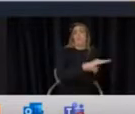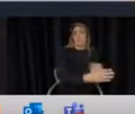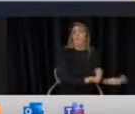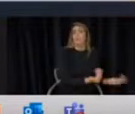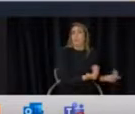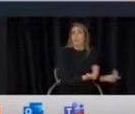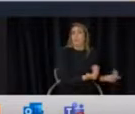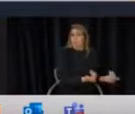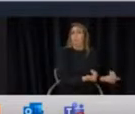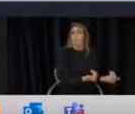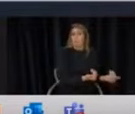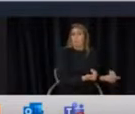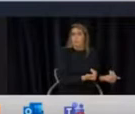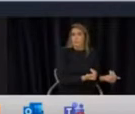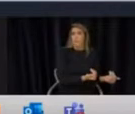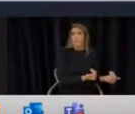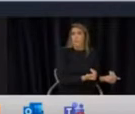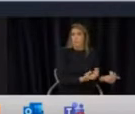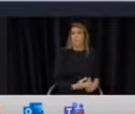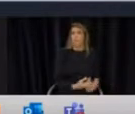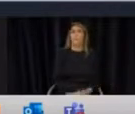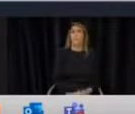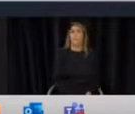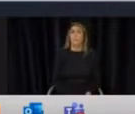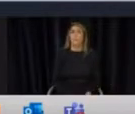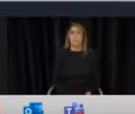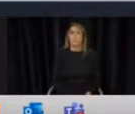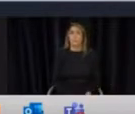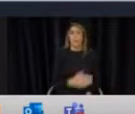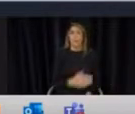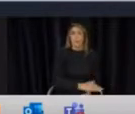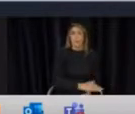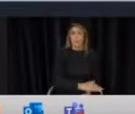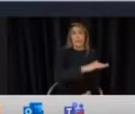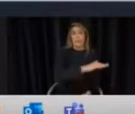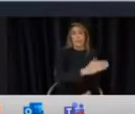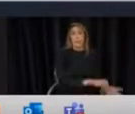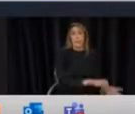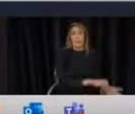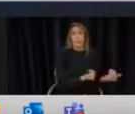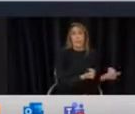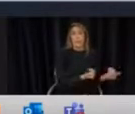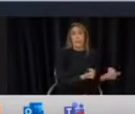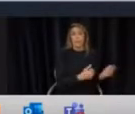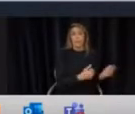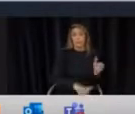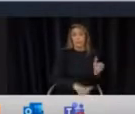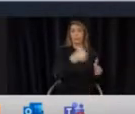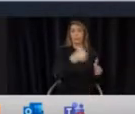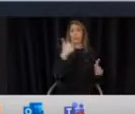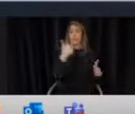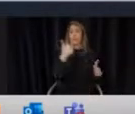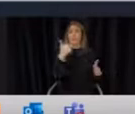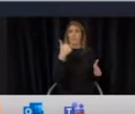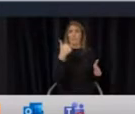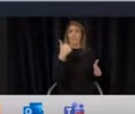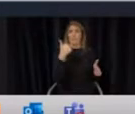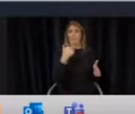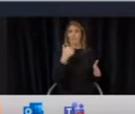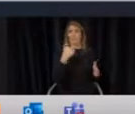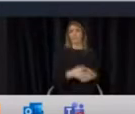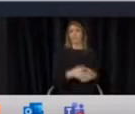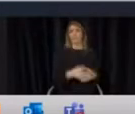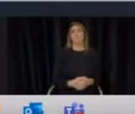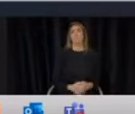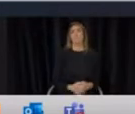criança, ela acaba tendo essa prioridade na lista, de poder sair na lista de criança e de adulto, e adulto não sai na lista